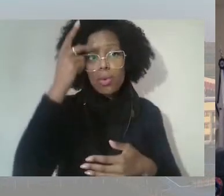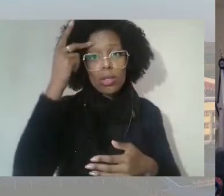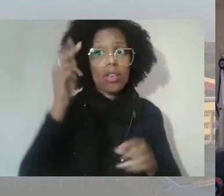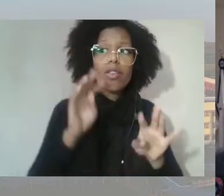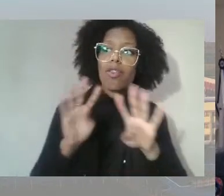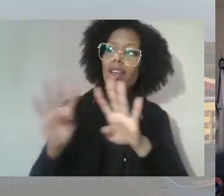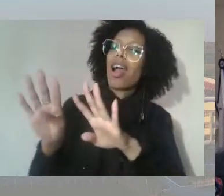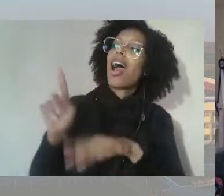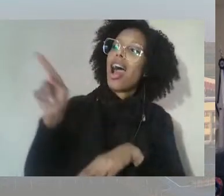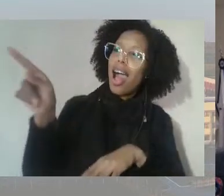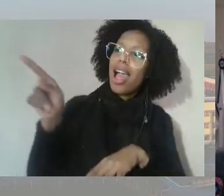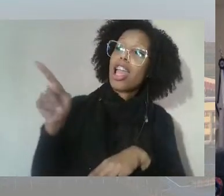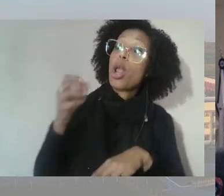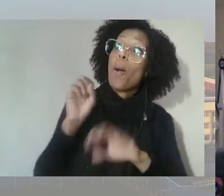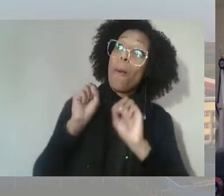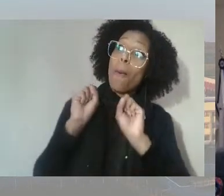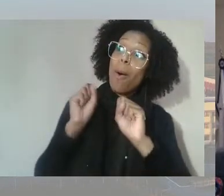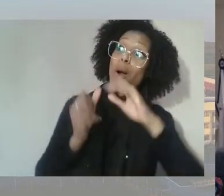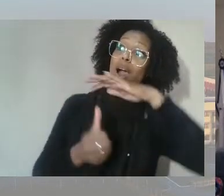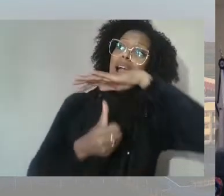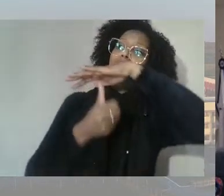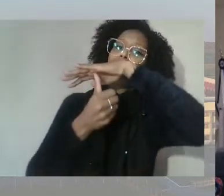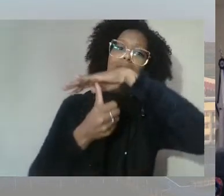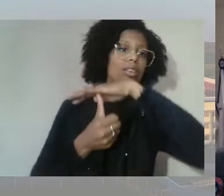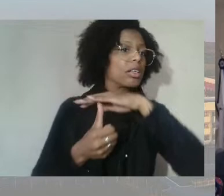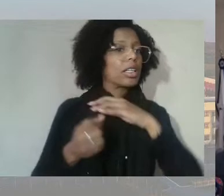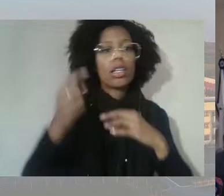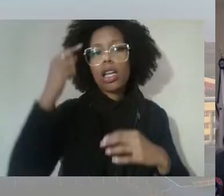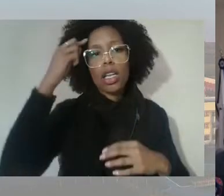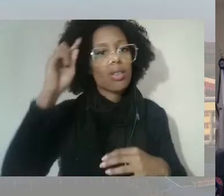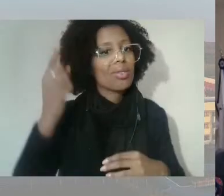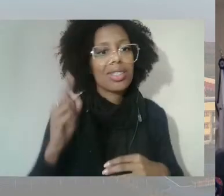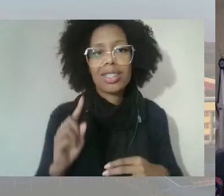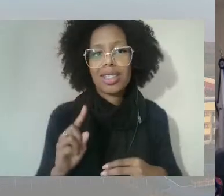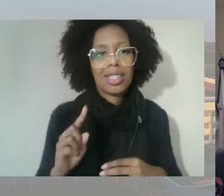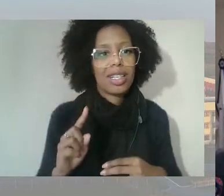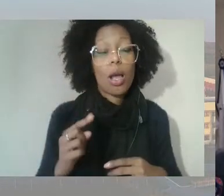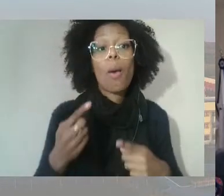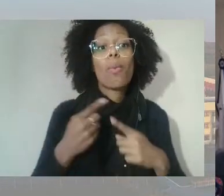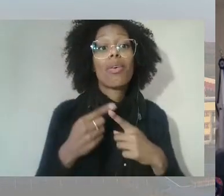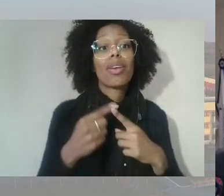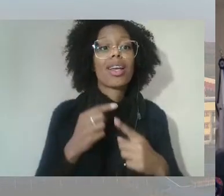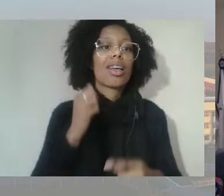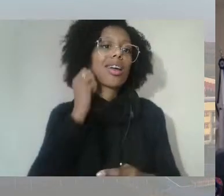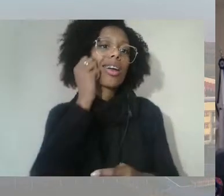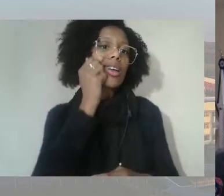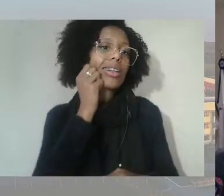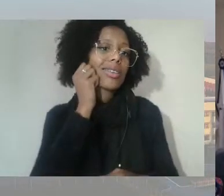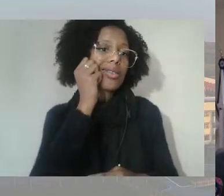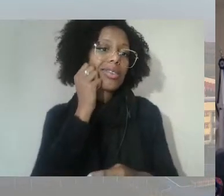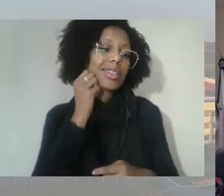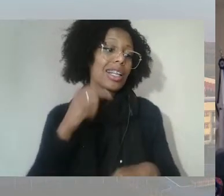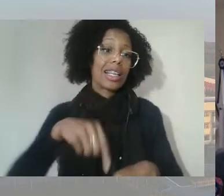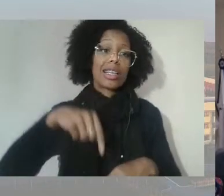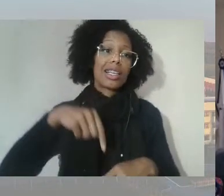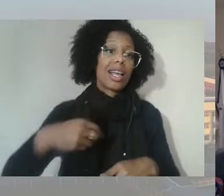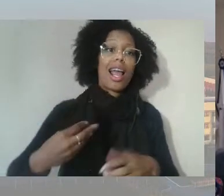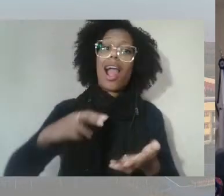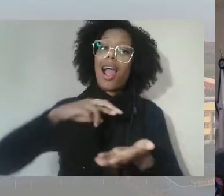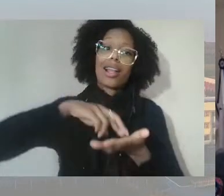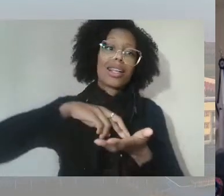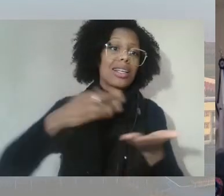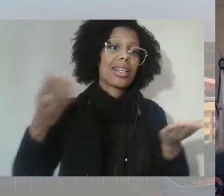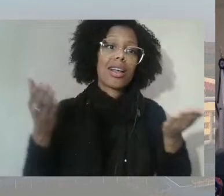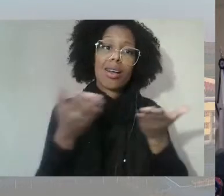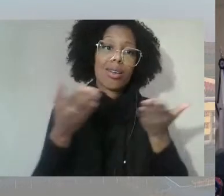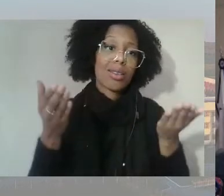um reitor? E ele não imagina isso. E isso é o racismo estrutural. É isso que a gente vive. Então, eu queria dar um exemplo da questão